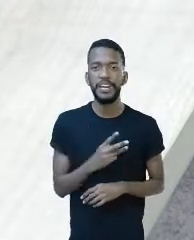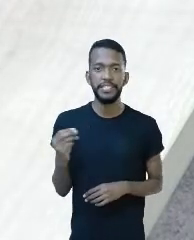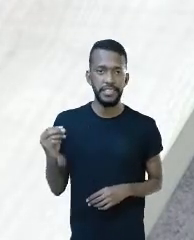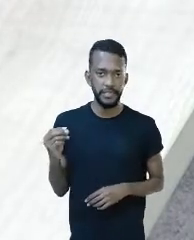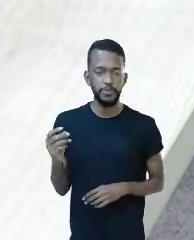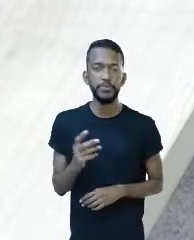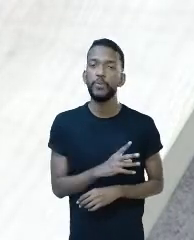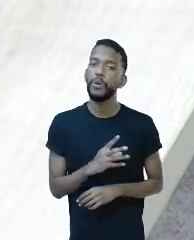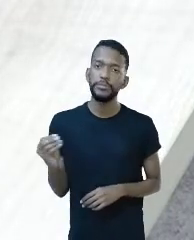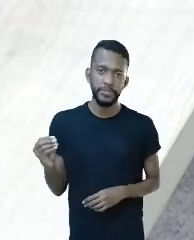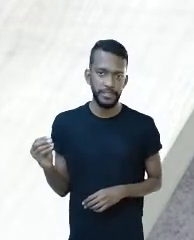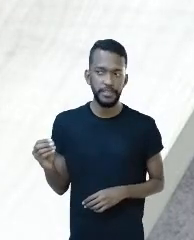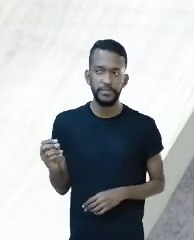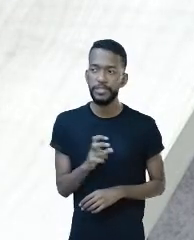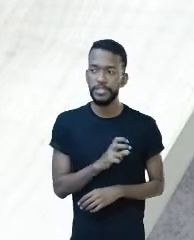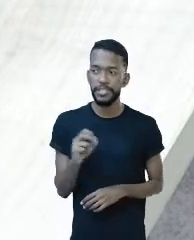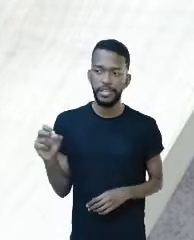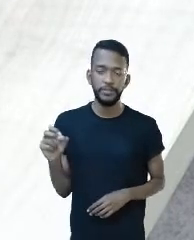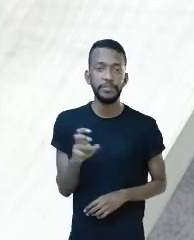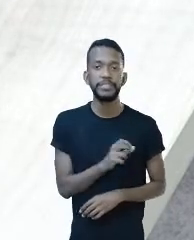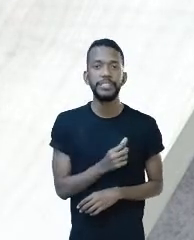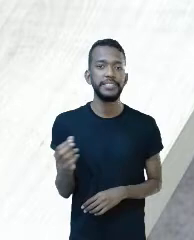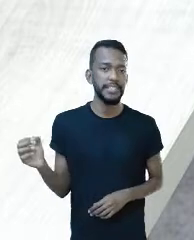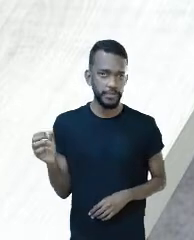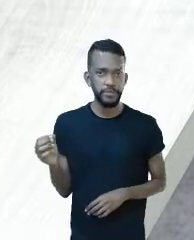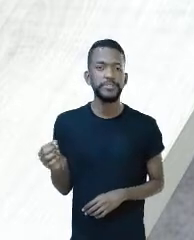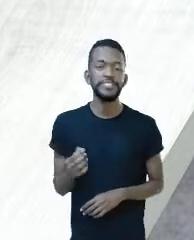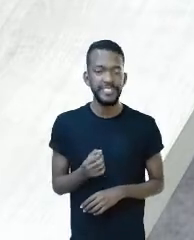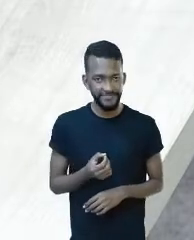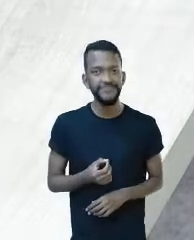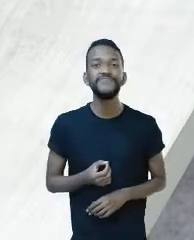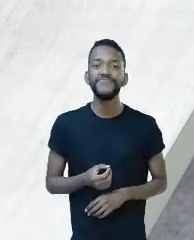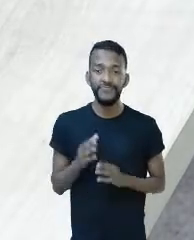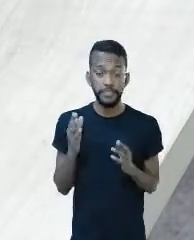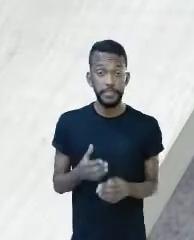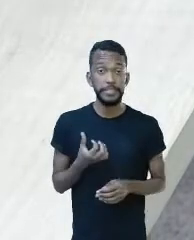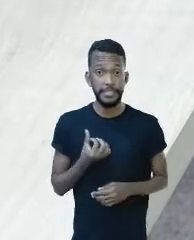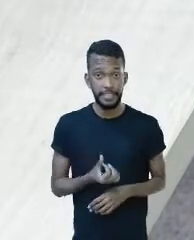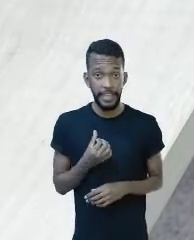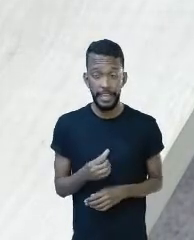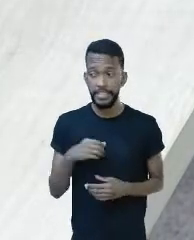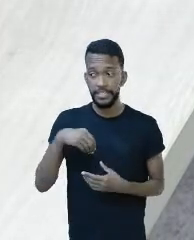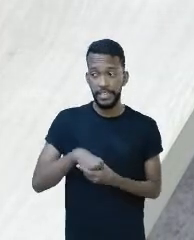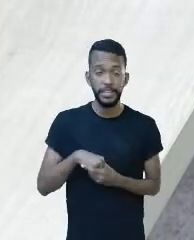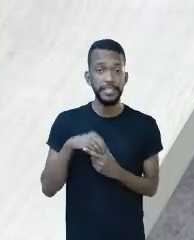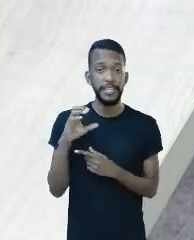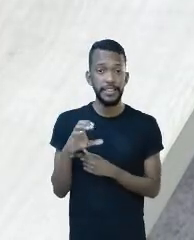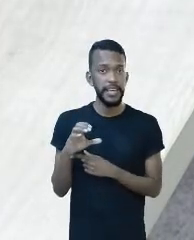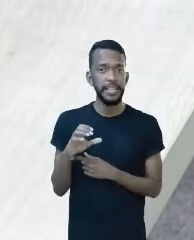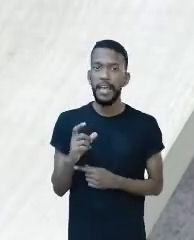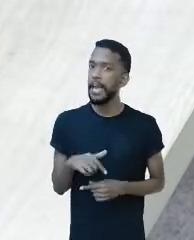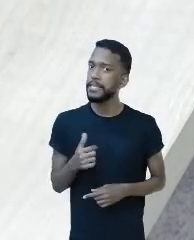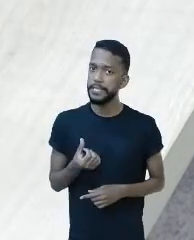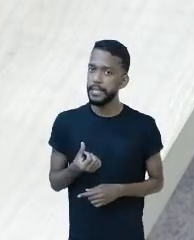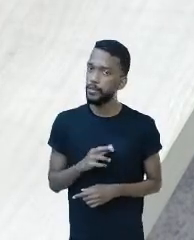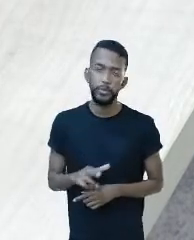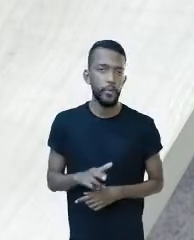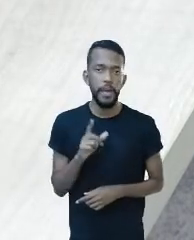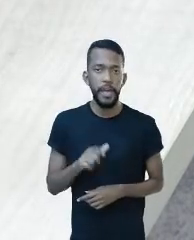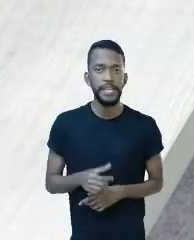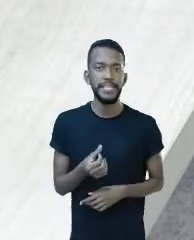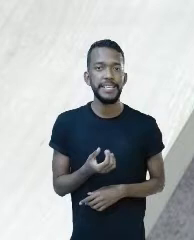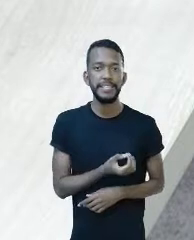200, 300, 400, 500, 600. O 6 na centena não é 6, ele